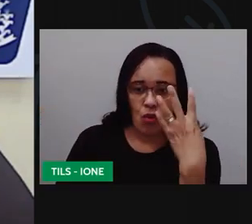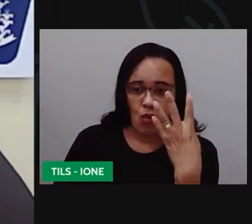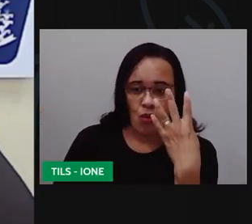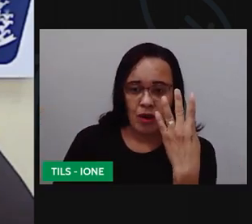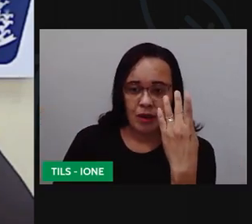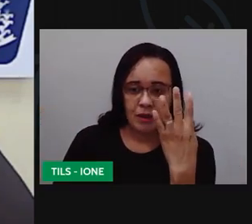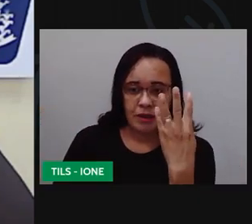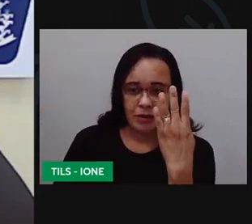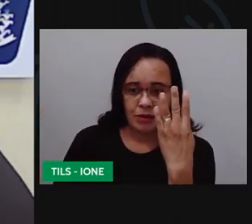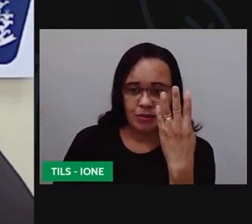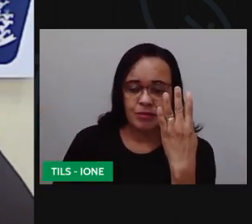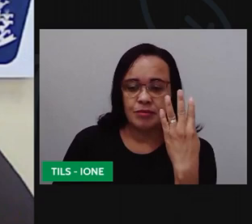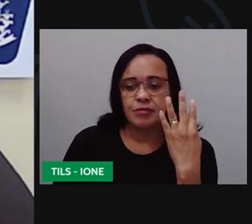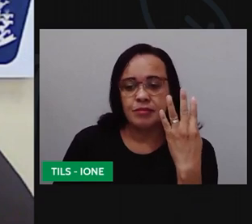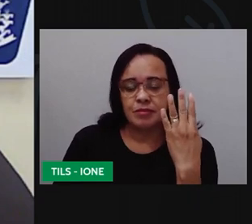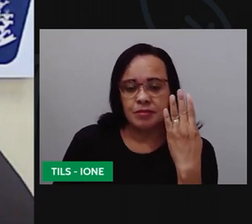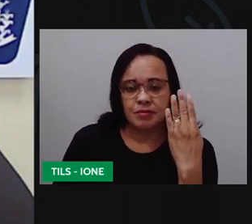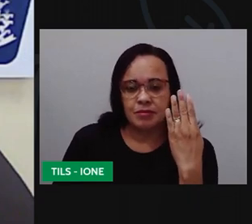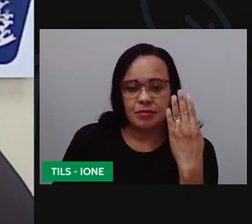Mais uma coluna.